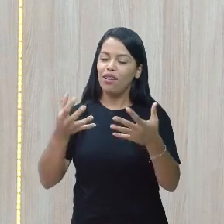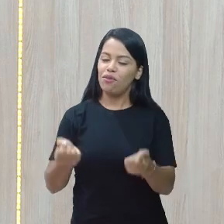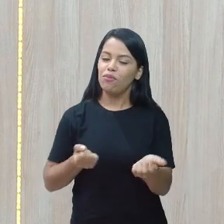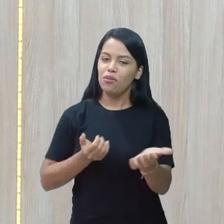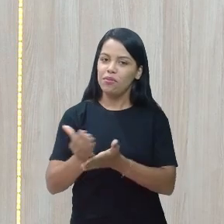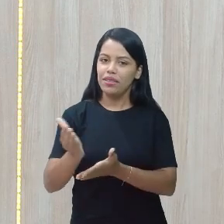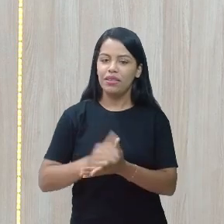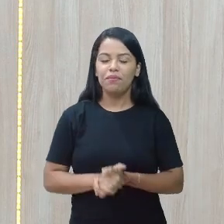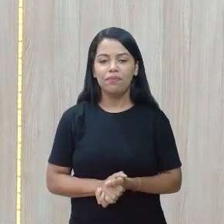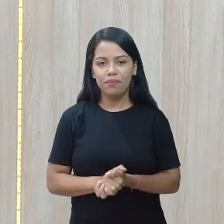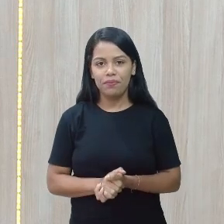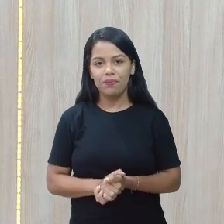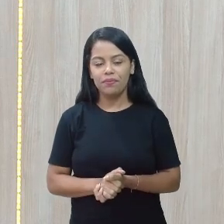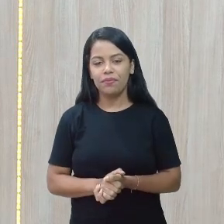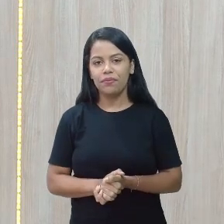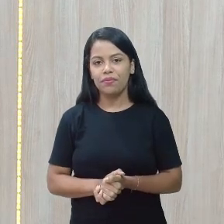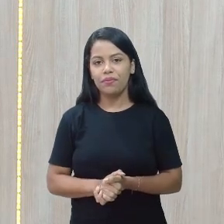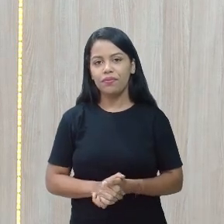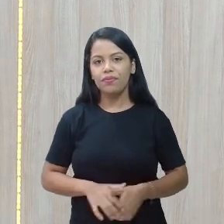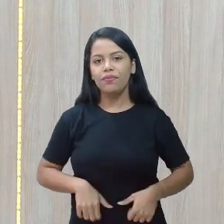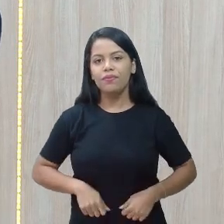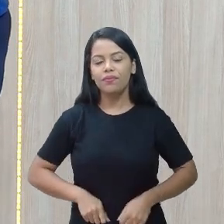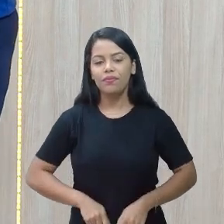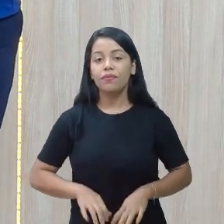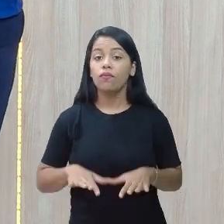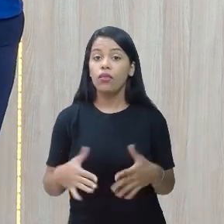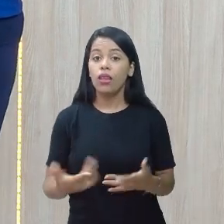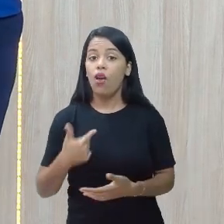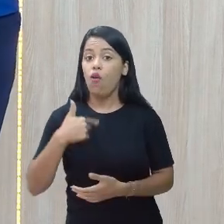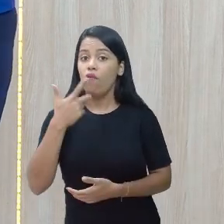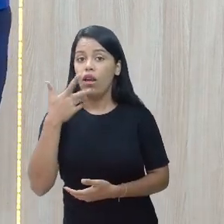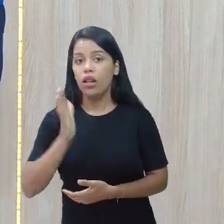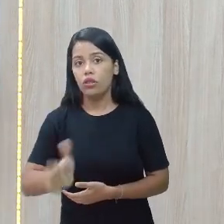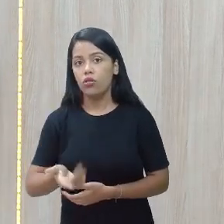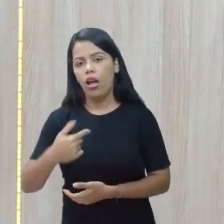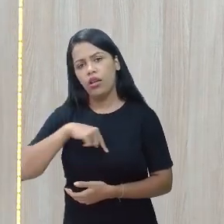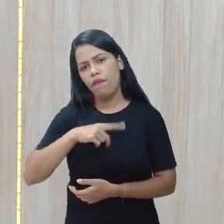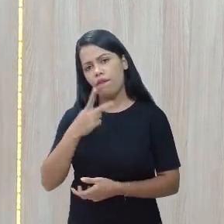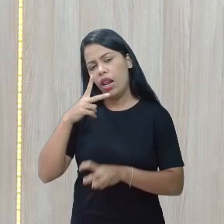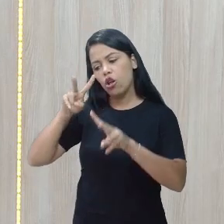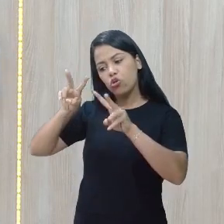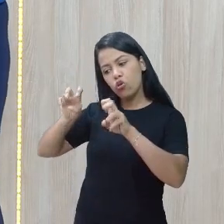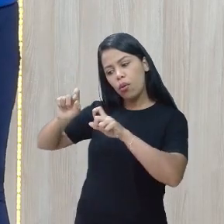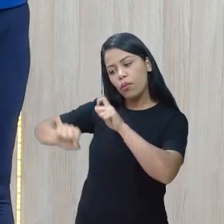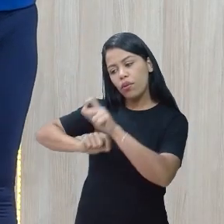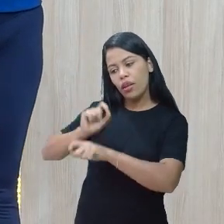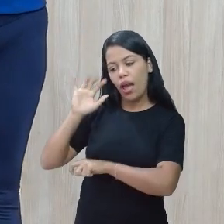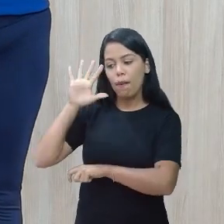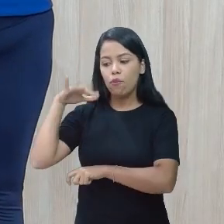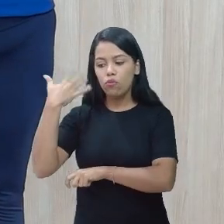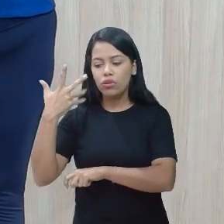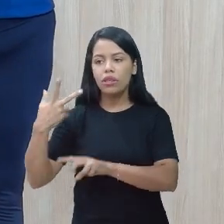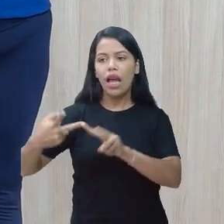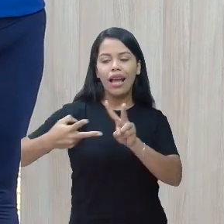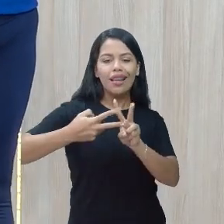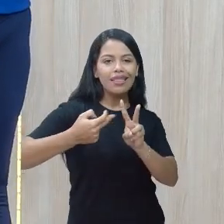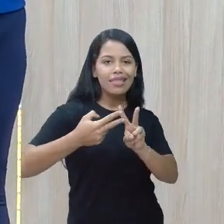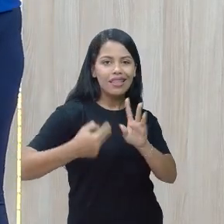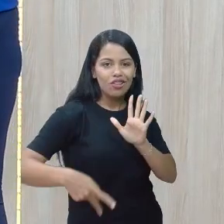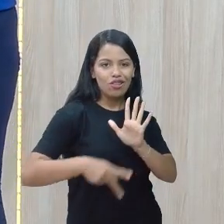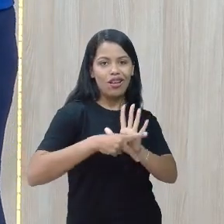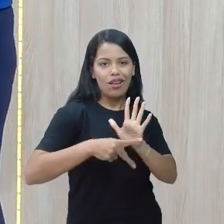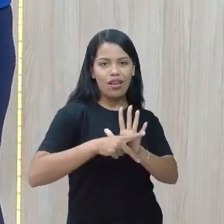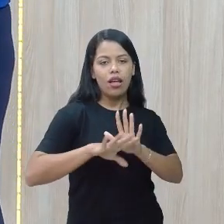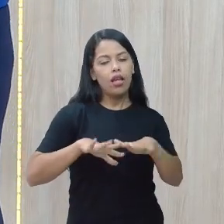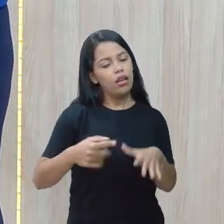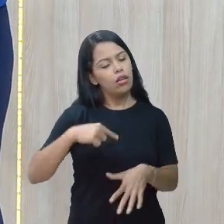vamos seguir. Então, como eu falei, a gente vai falar sobre a música indígena. E a gente não vai falar